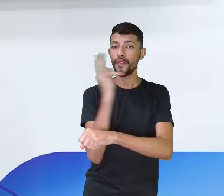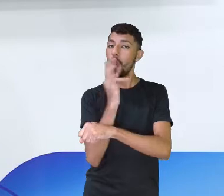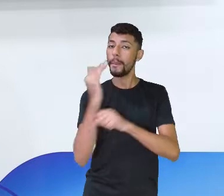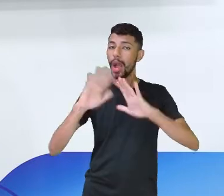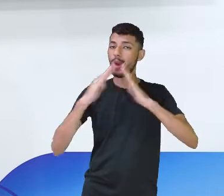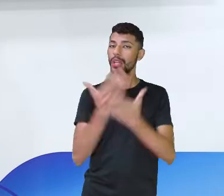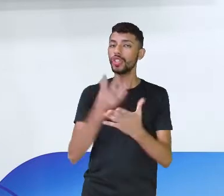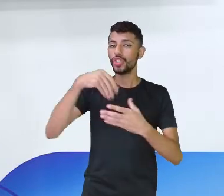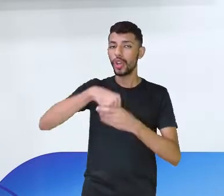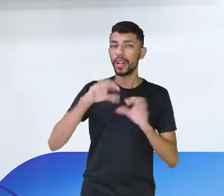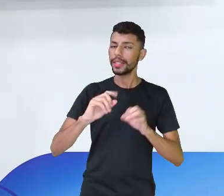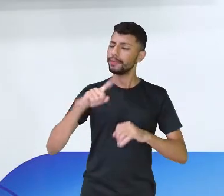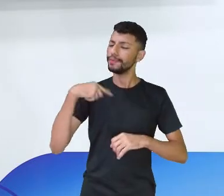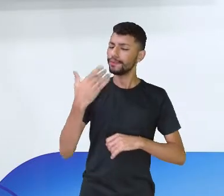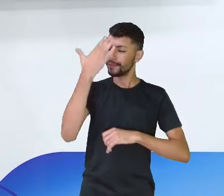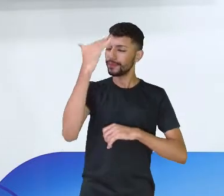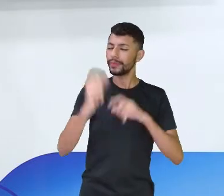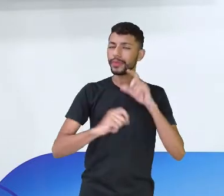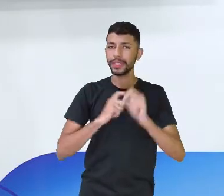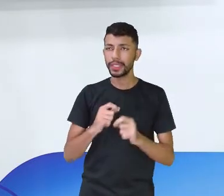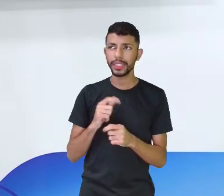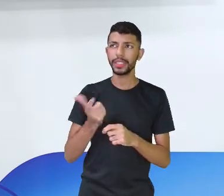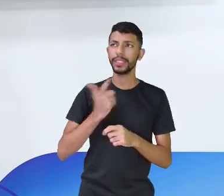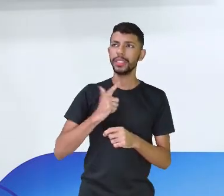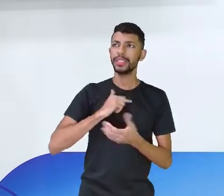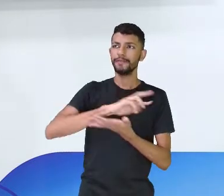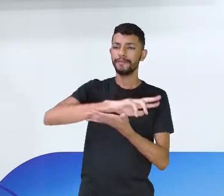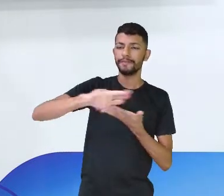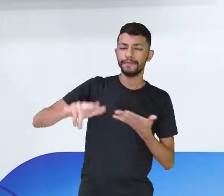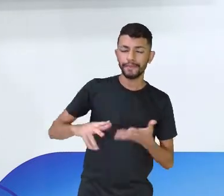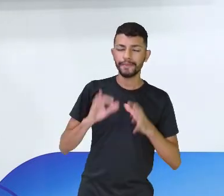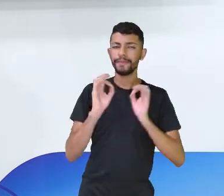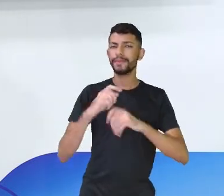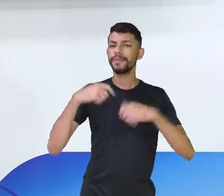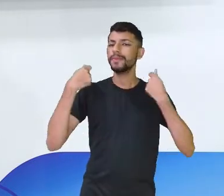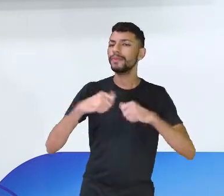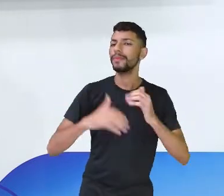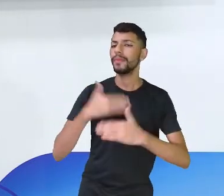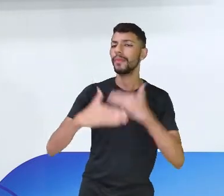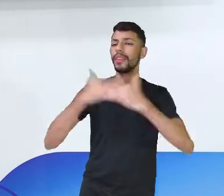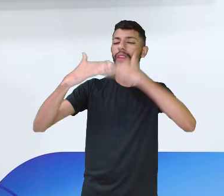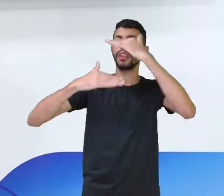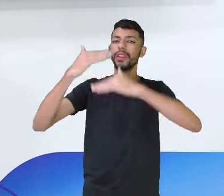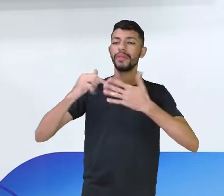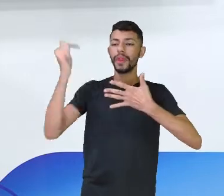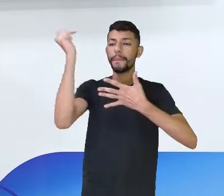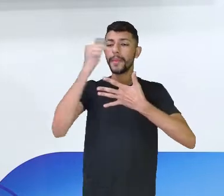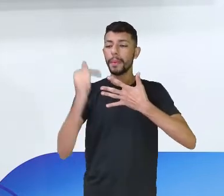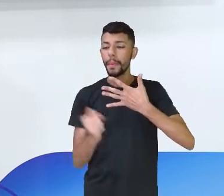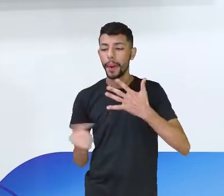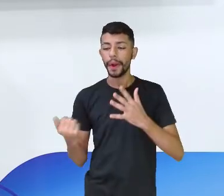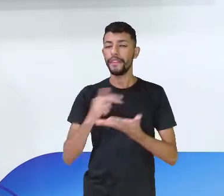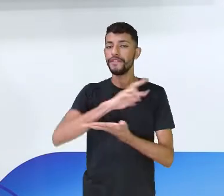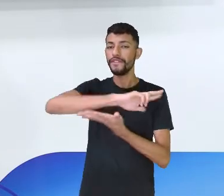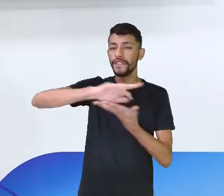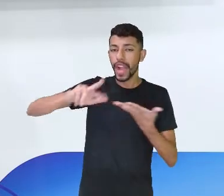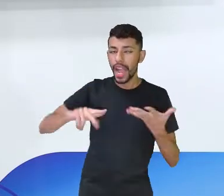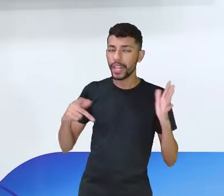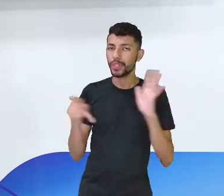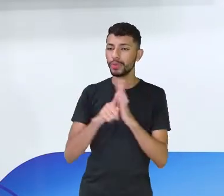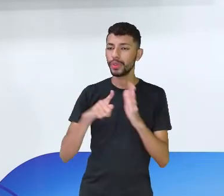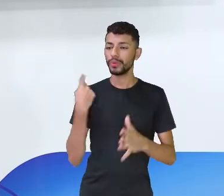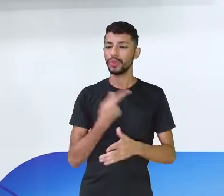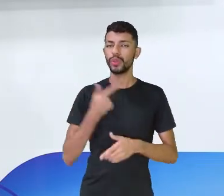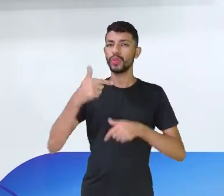sabe que a gente se configura a partir de várias frentes, que a gente precisa desenvolver vários aspectos do nosso funcionamento e